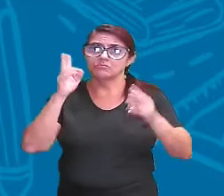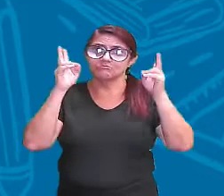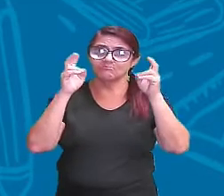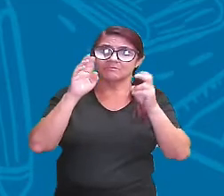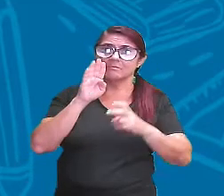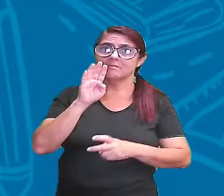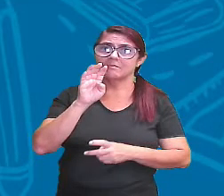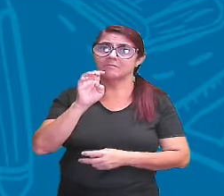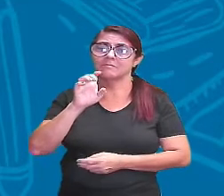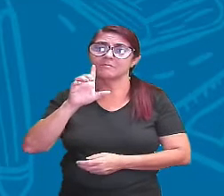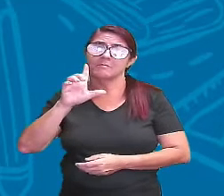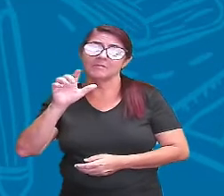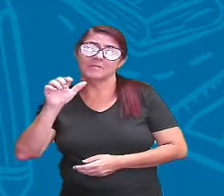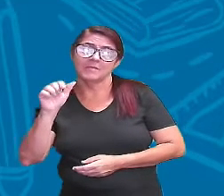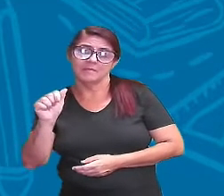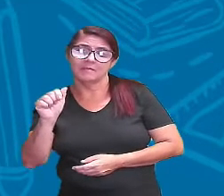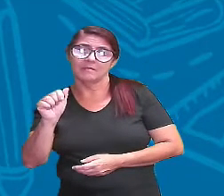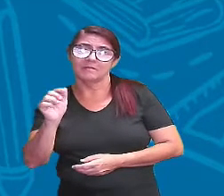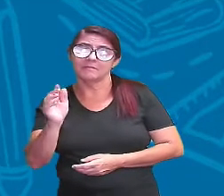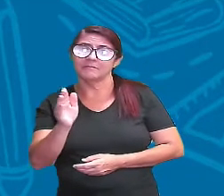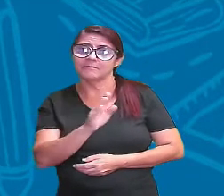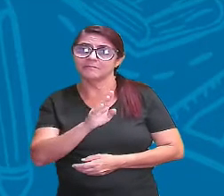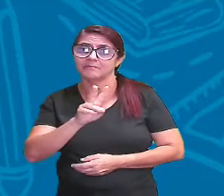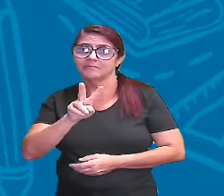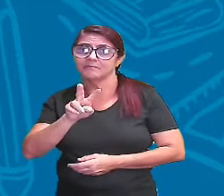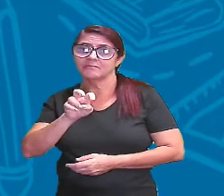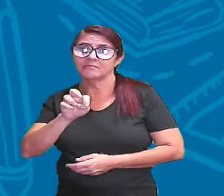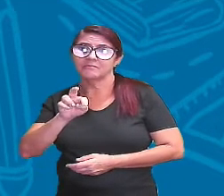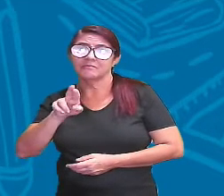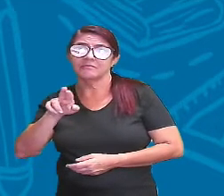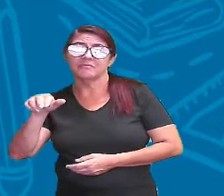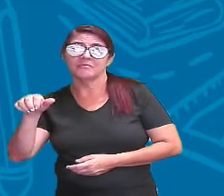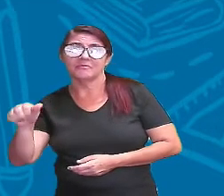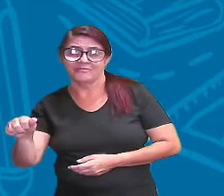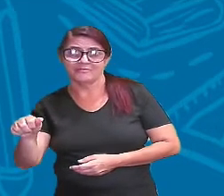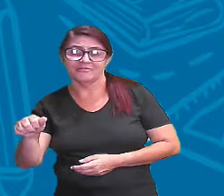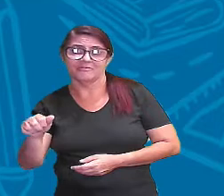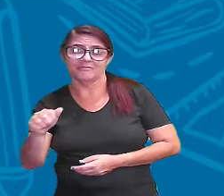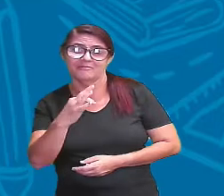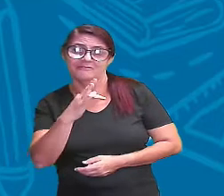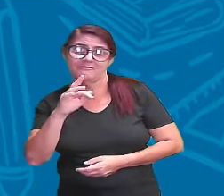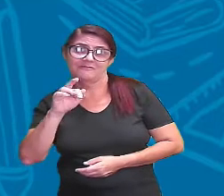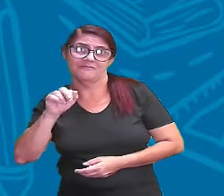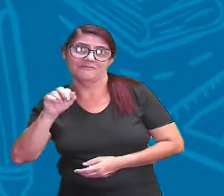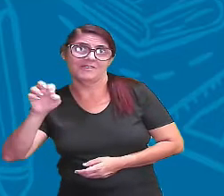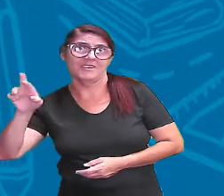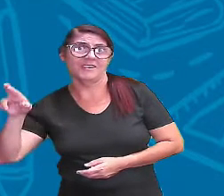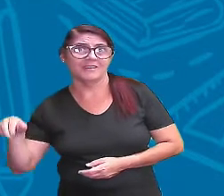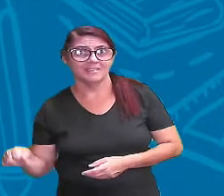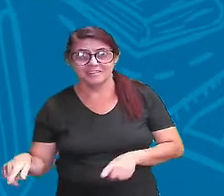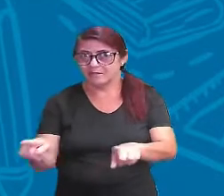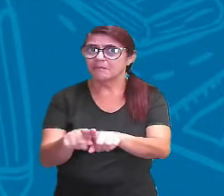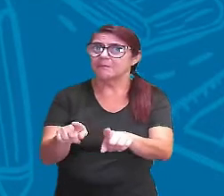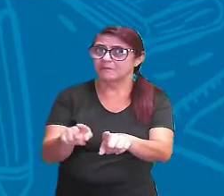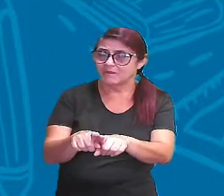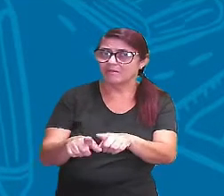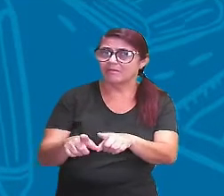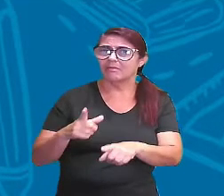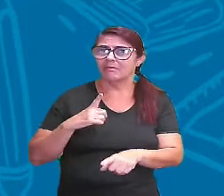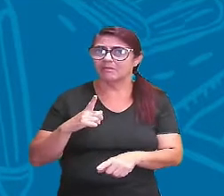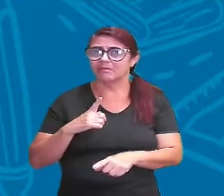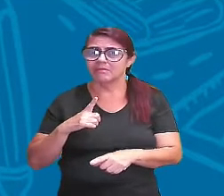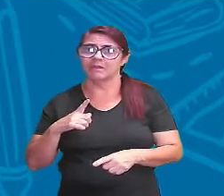né? Temos aí alguns objetos que falam lá na história. Quem já ouviu essa história? Tem o